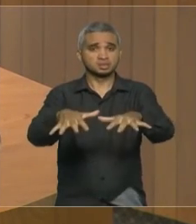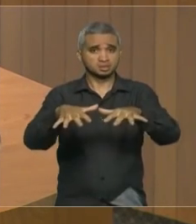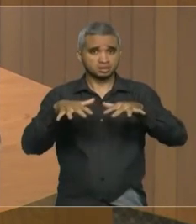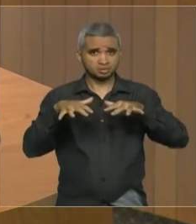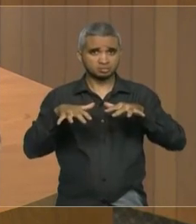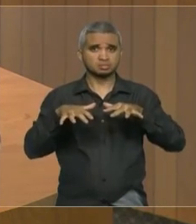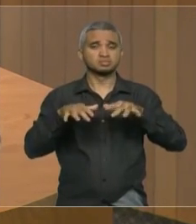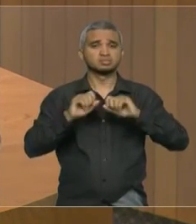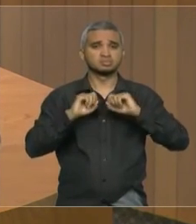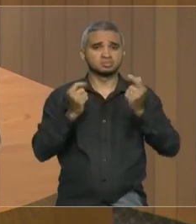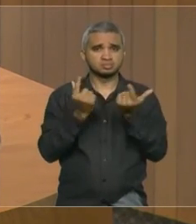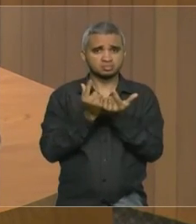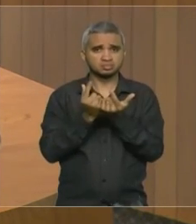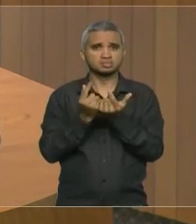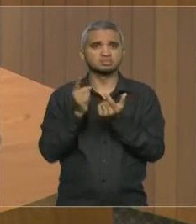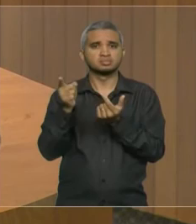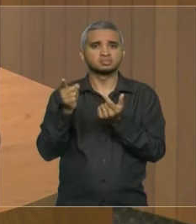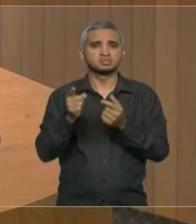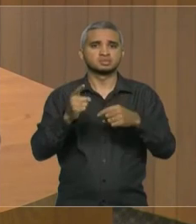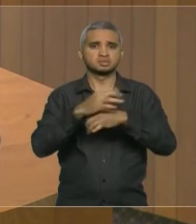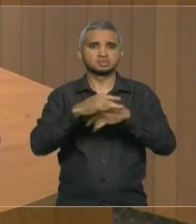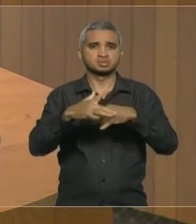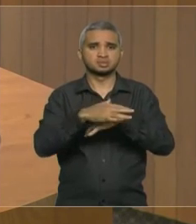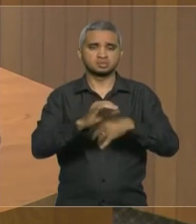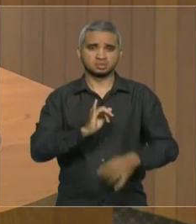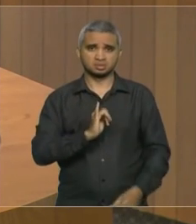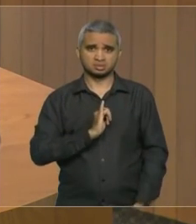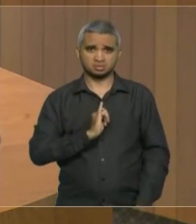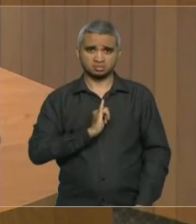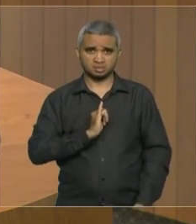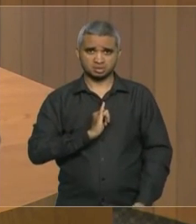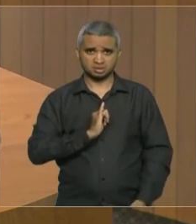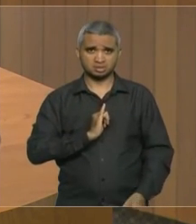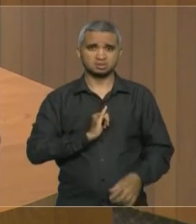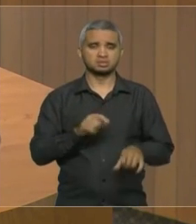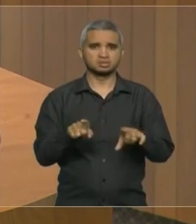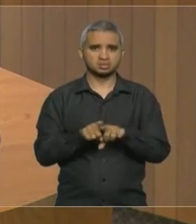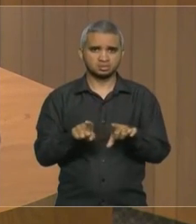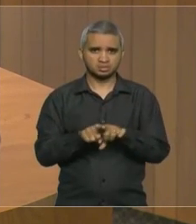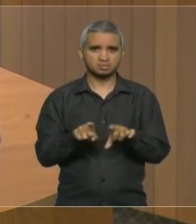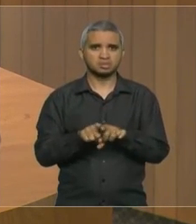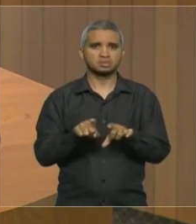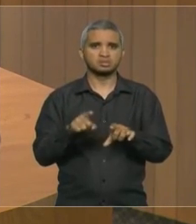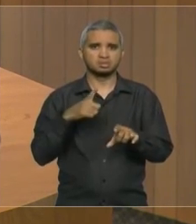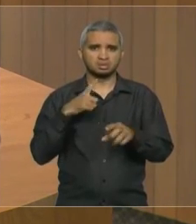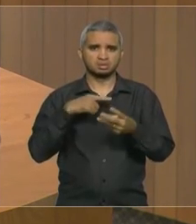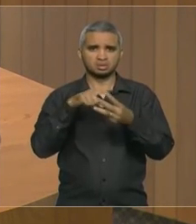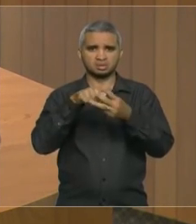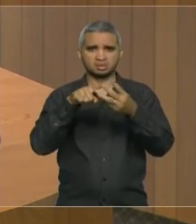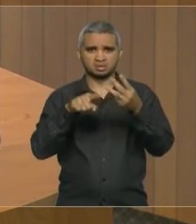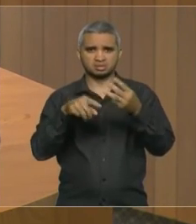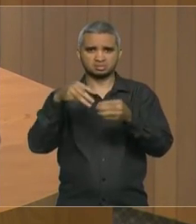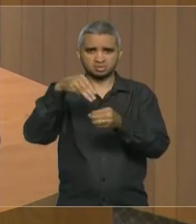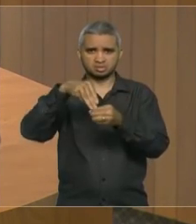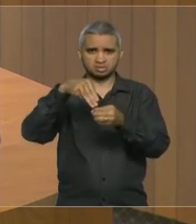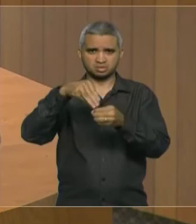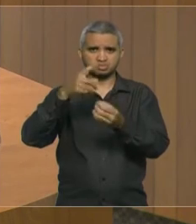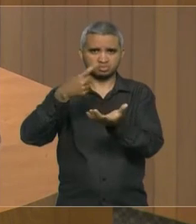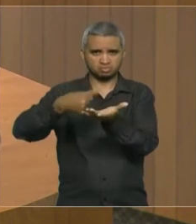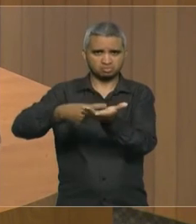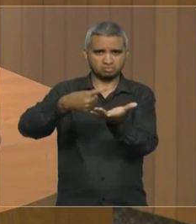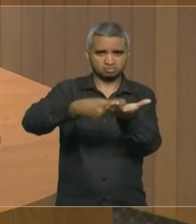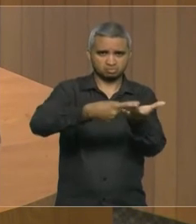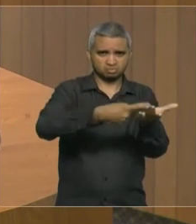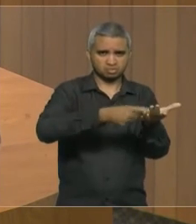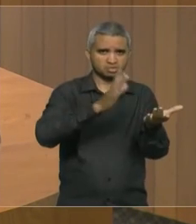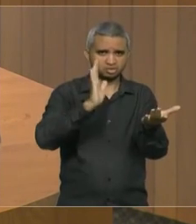Legislativa, vai até a cidade de Imperatriz. Nós fizemos a solicitação também para 3 outros municípios. Fizemos a